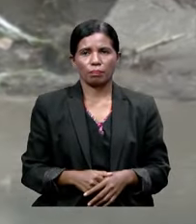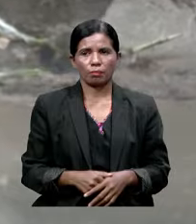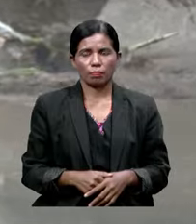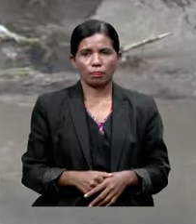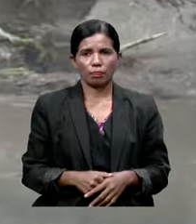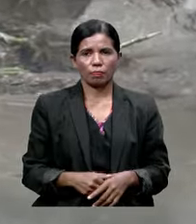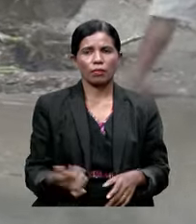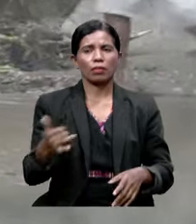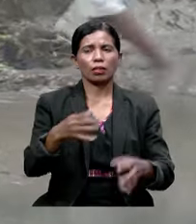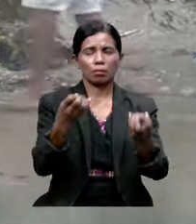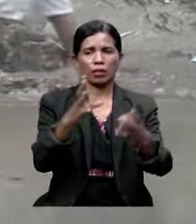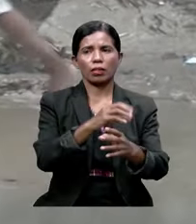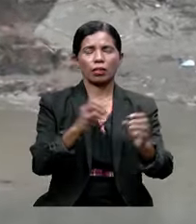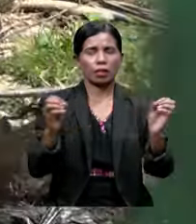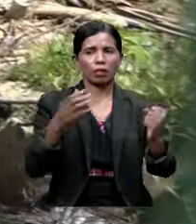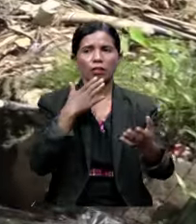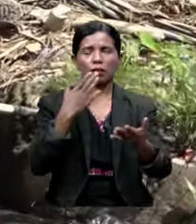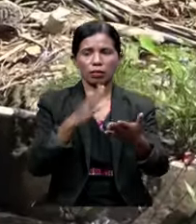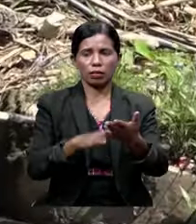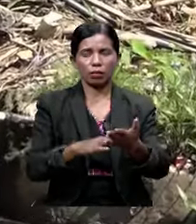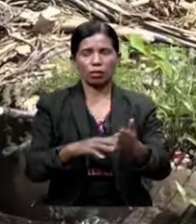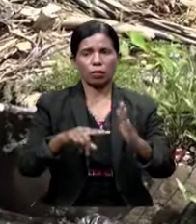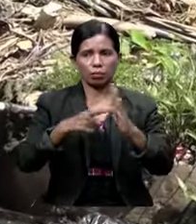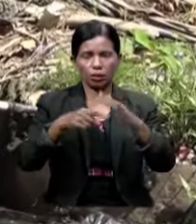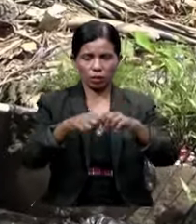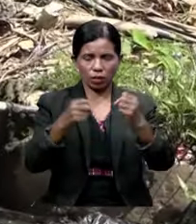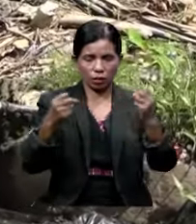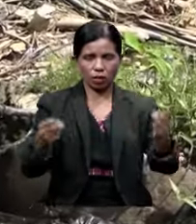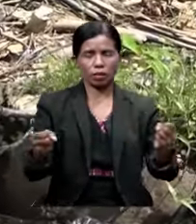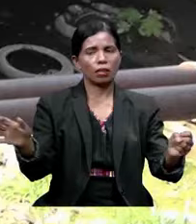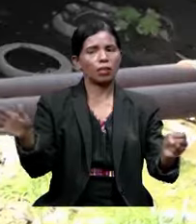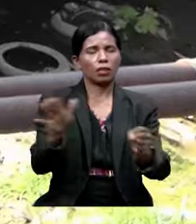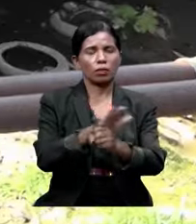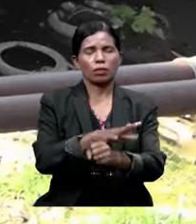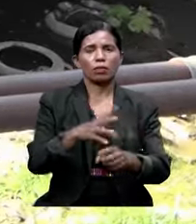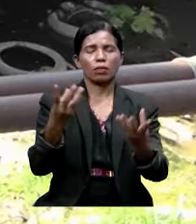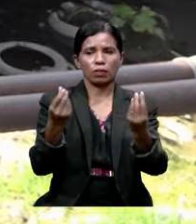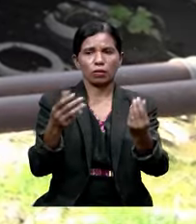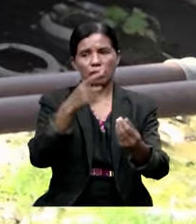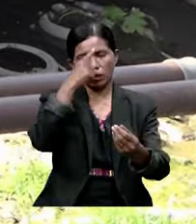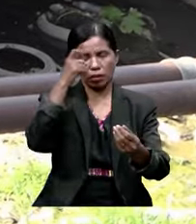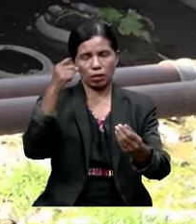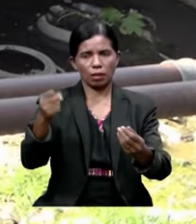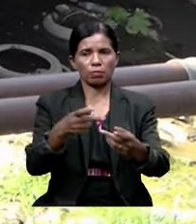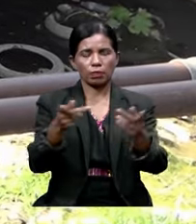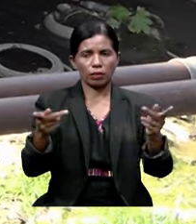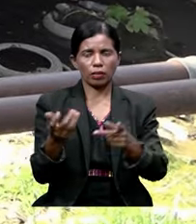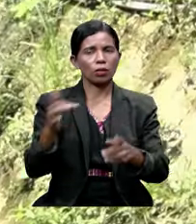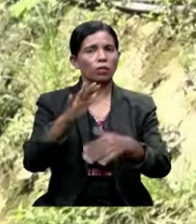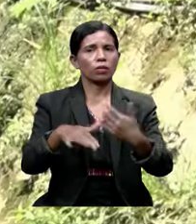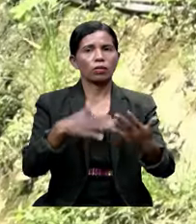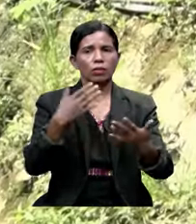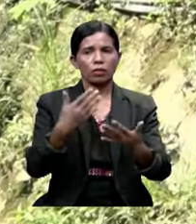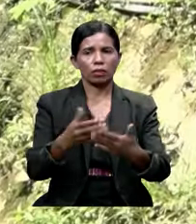Drenagem sira barak makla funciona, balong hahu at no balong nakono horai, tamba drenagem hirakne maioria